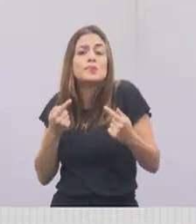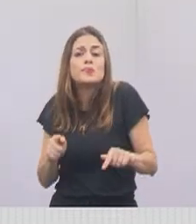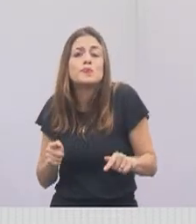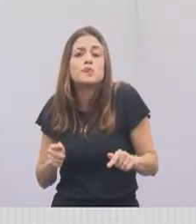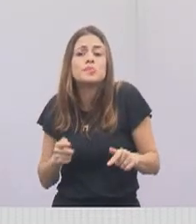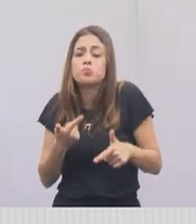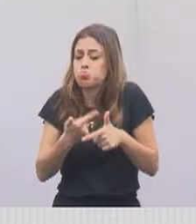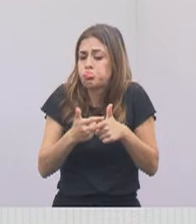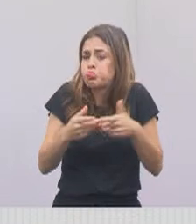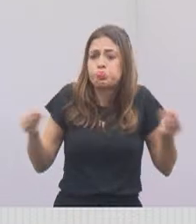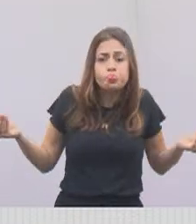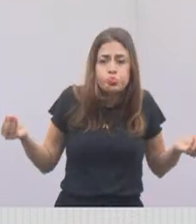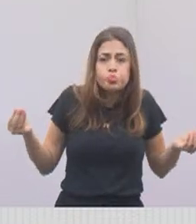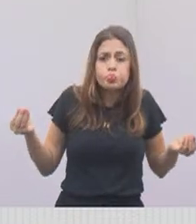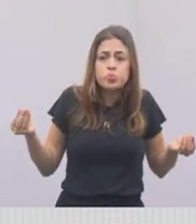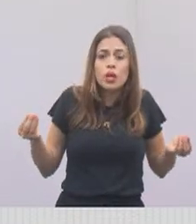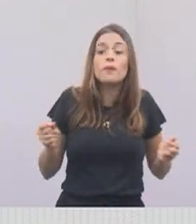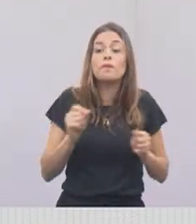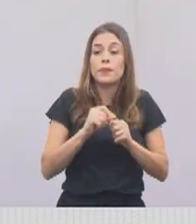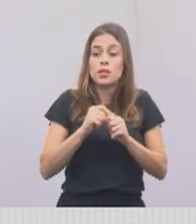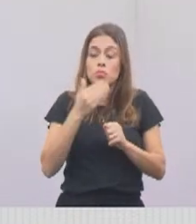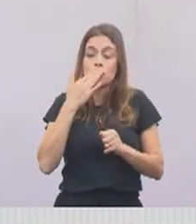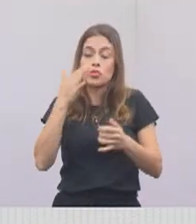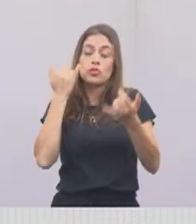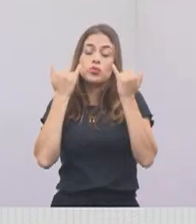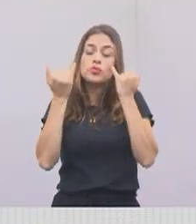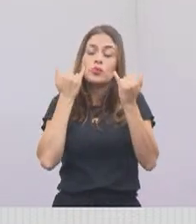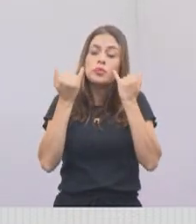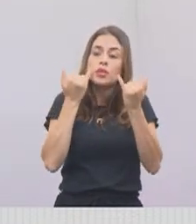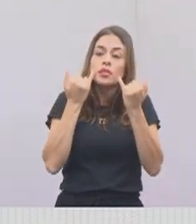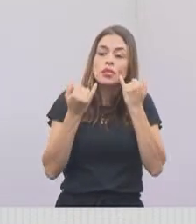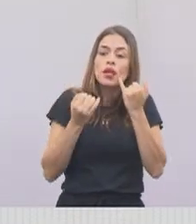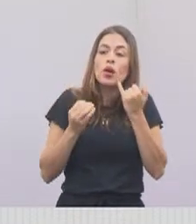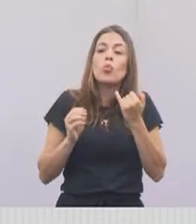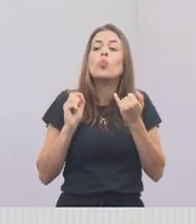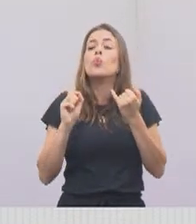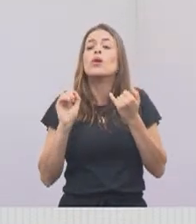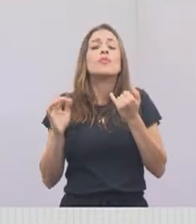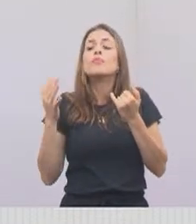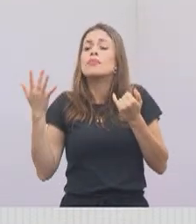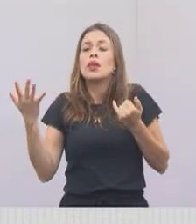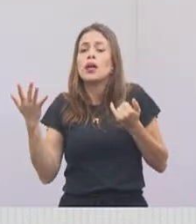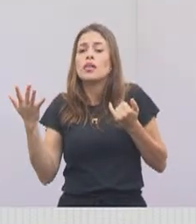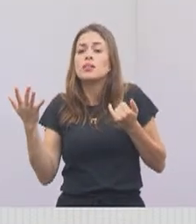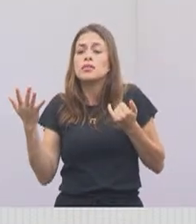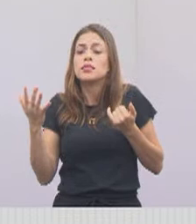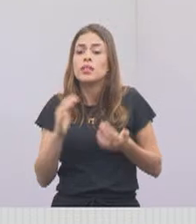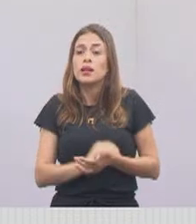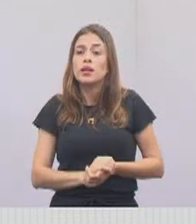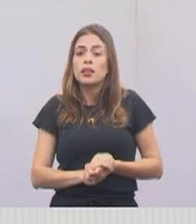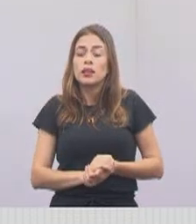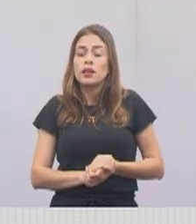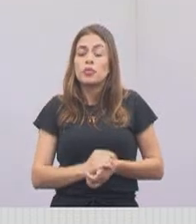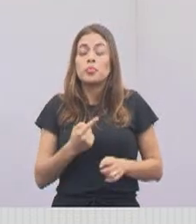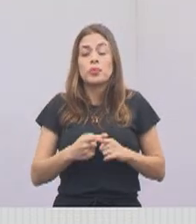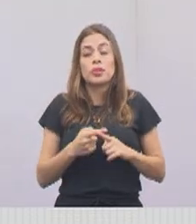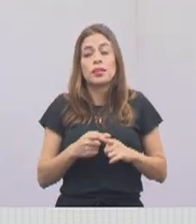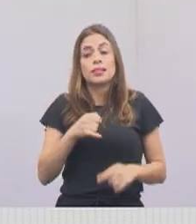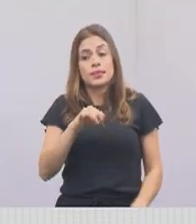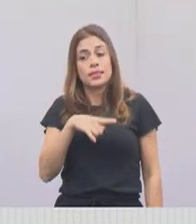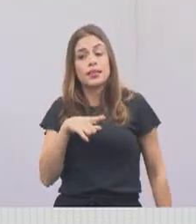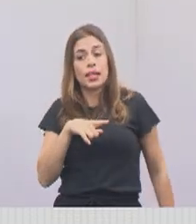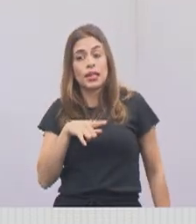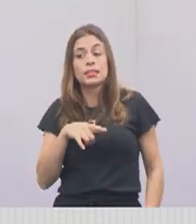uma resolução. Então, fiz o pedido de informações, qual vai ser a alternativa? Porque se tivermos aí